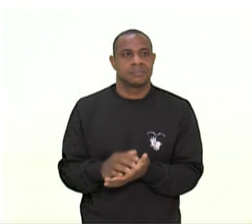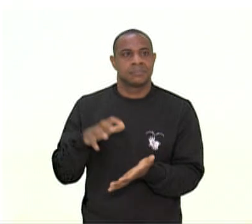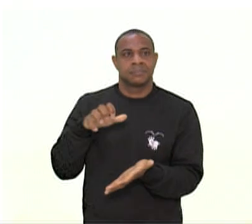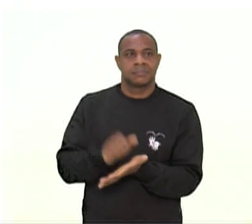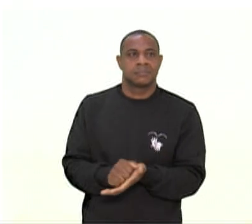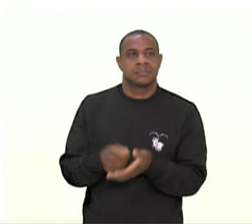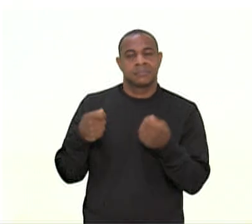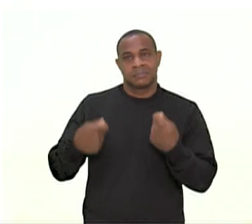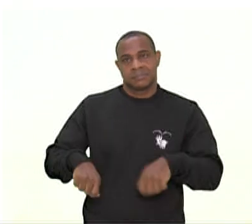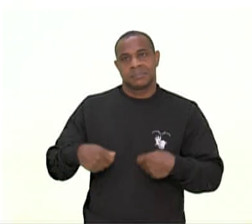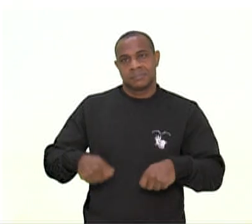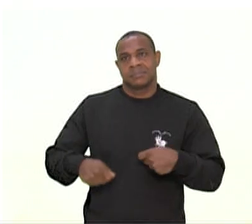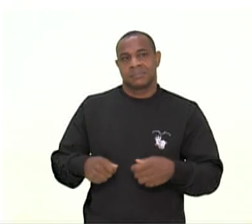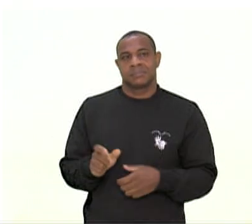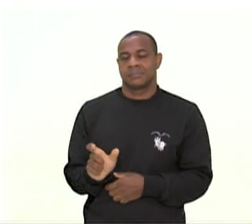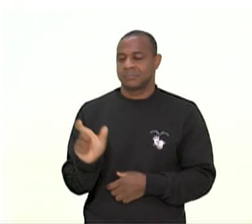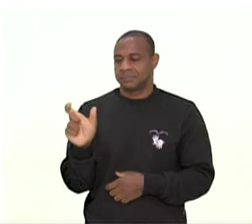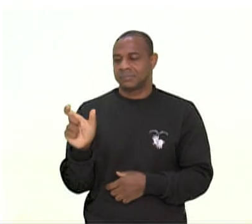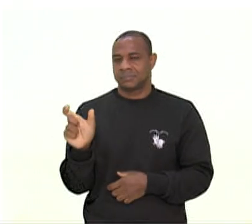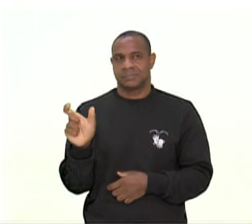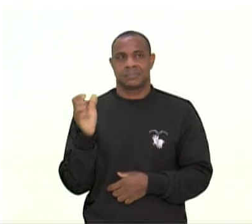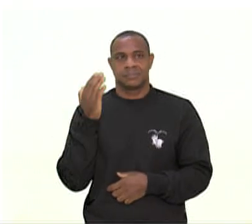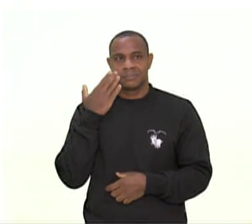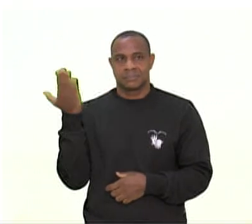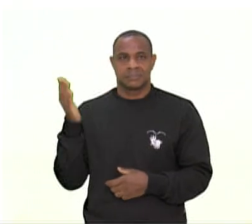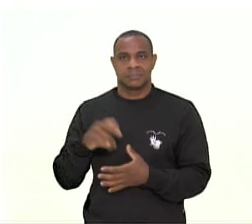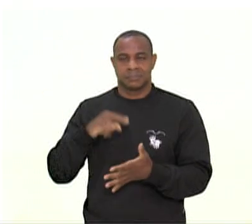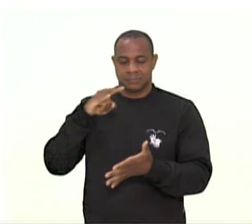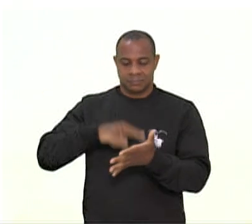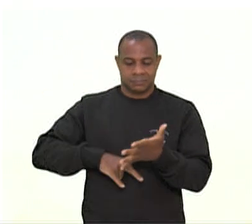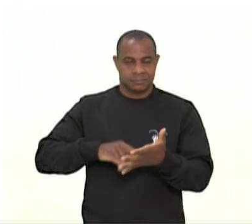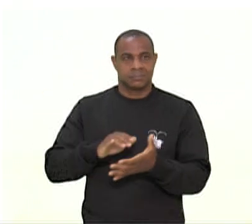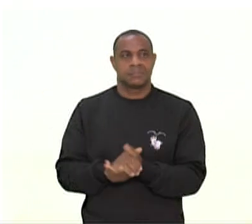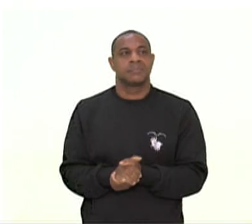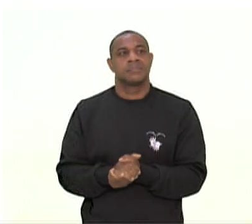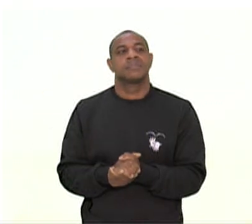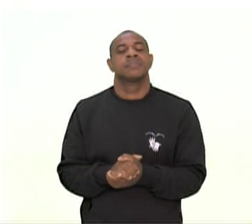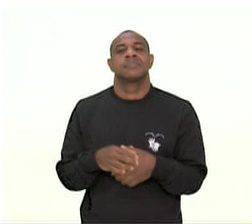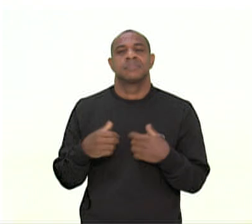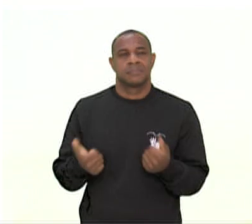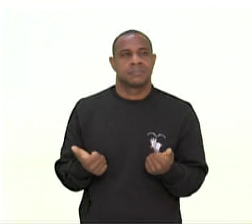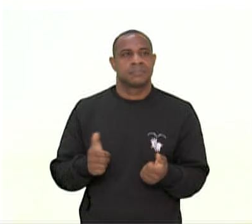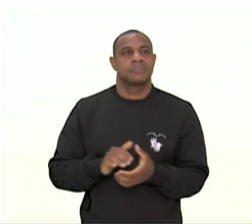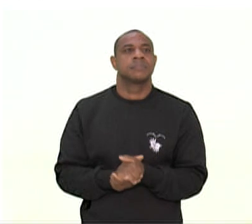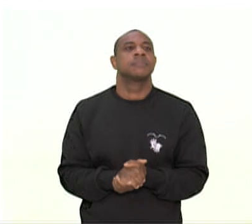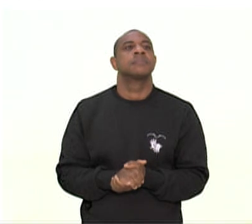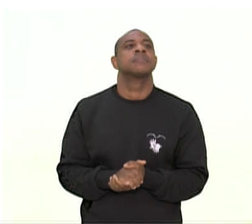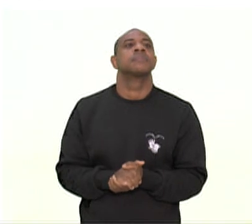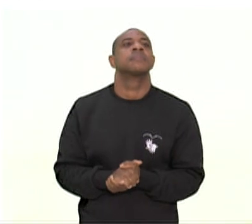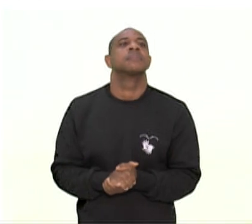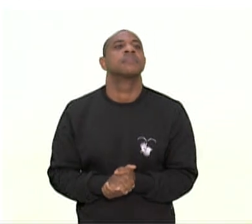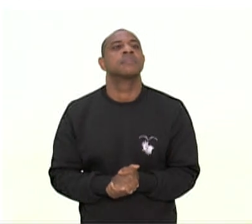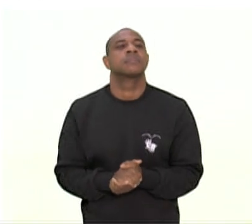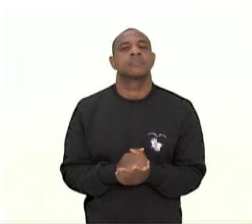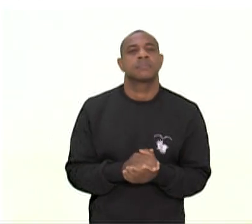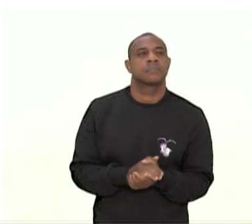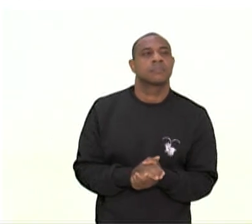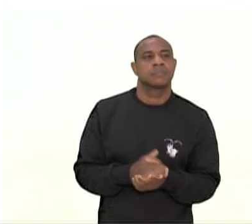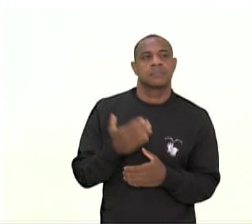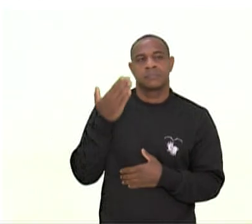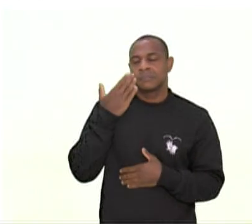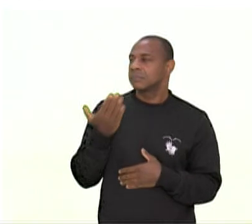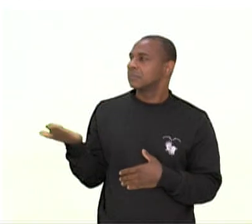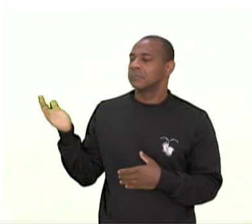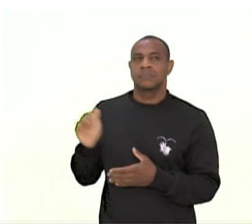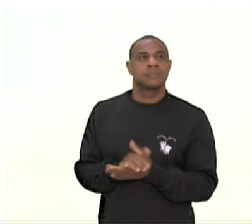é necessária o quê? A documentação. Feminino com feminino, tá ligado? Vamos seguindo, mais um